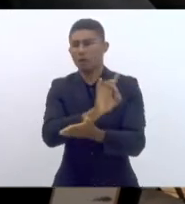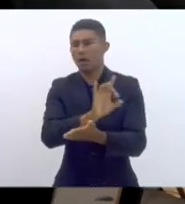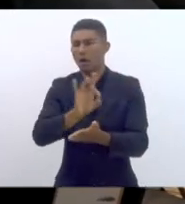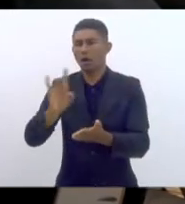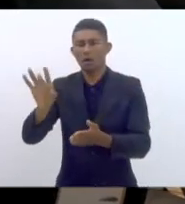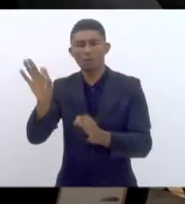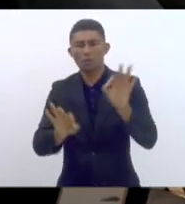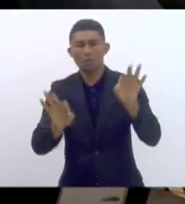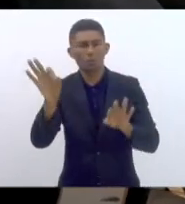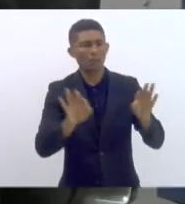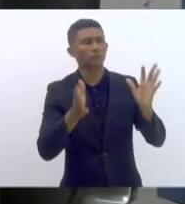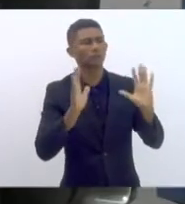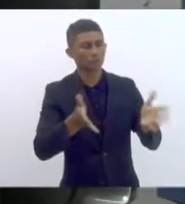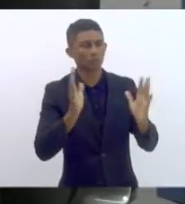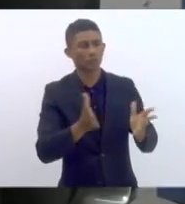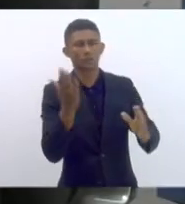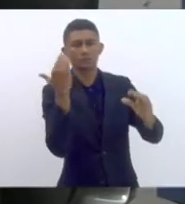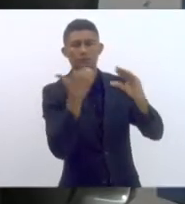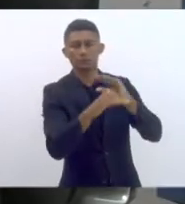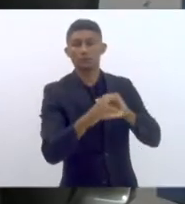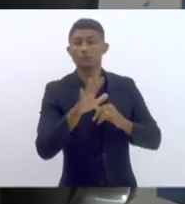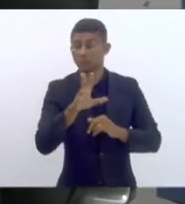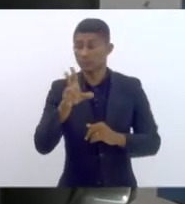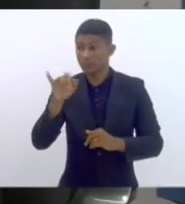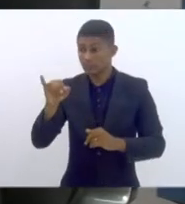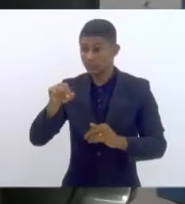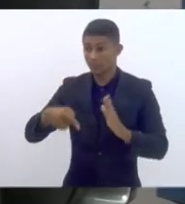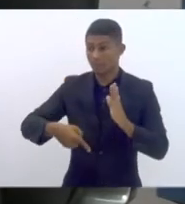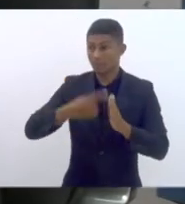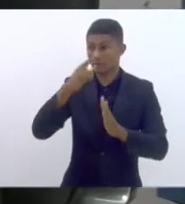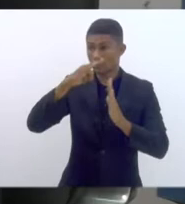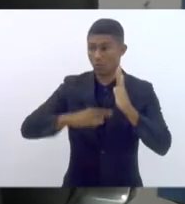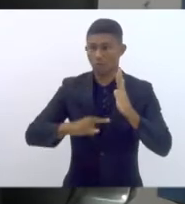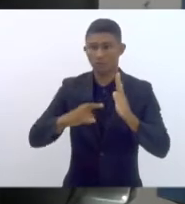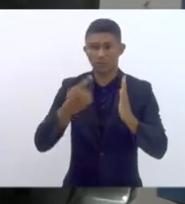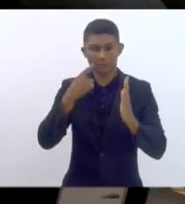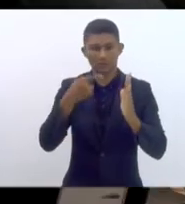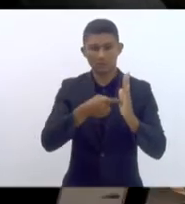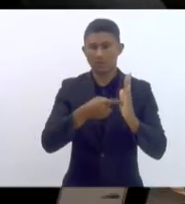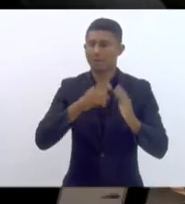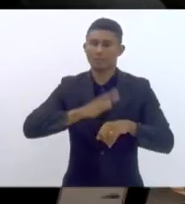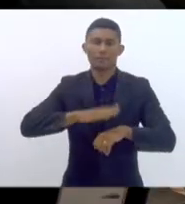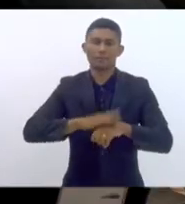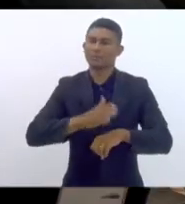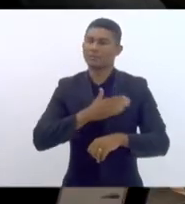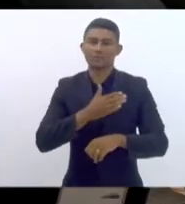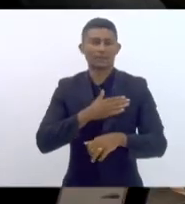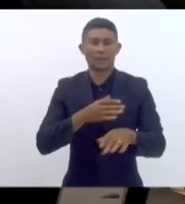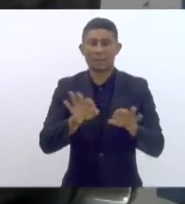Conta gráfica honrada. Olha só, mas se tiver lá, eu não faço o ofício. Tá respondido. Perfeito.